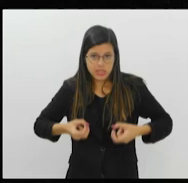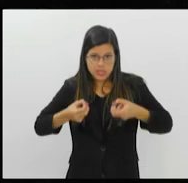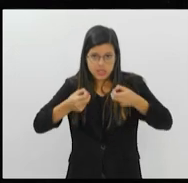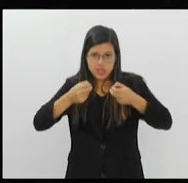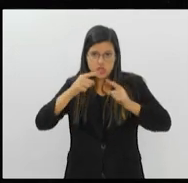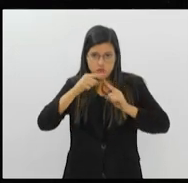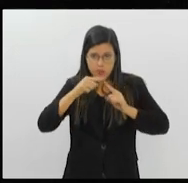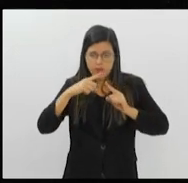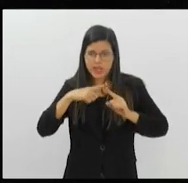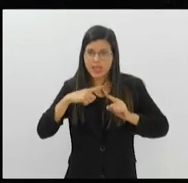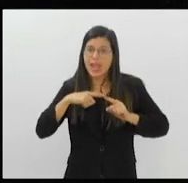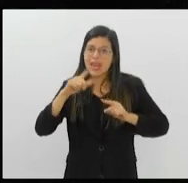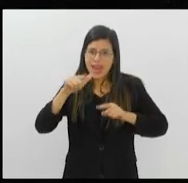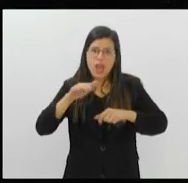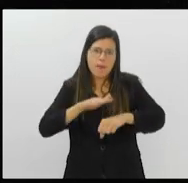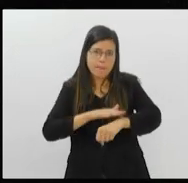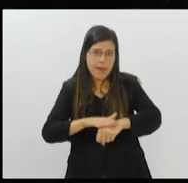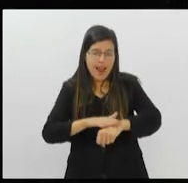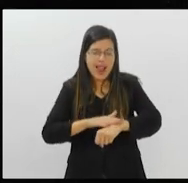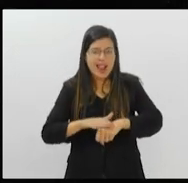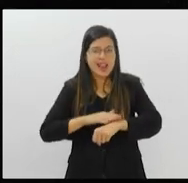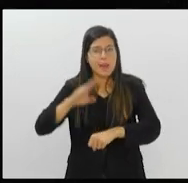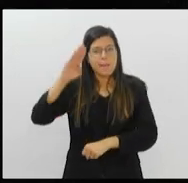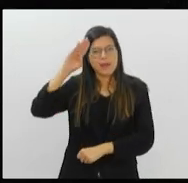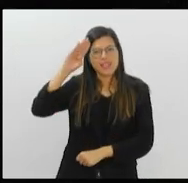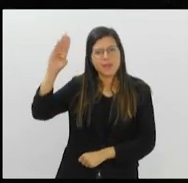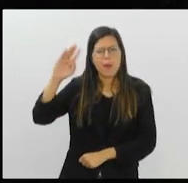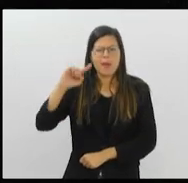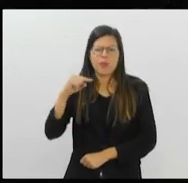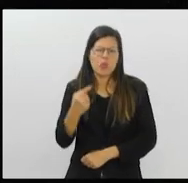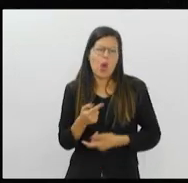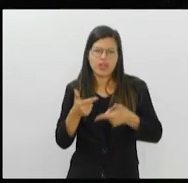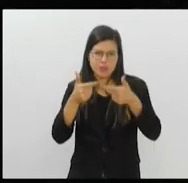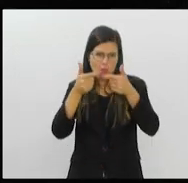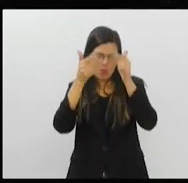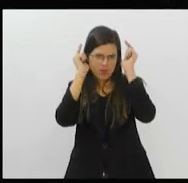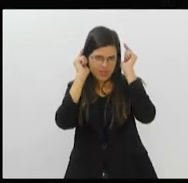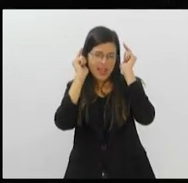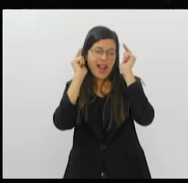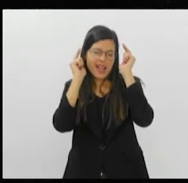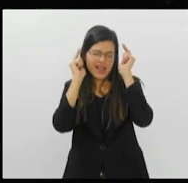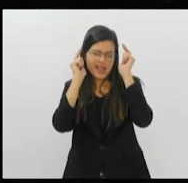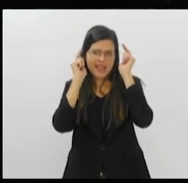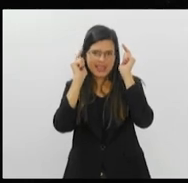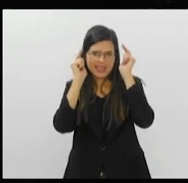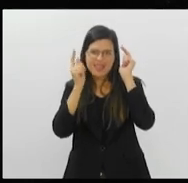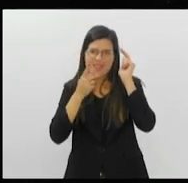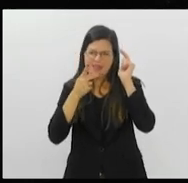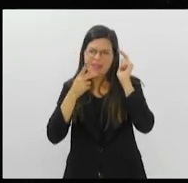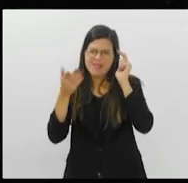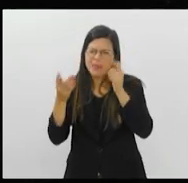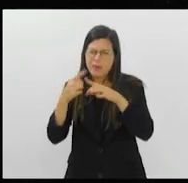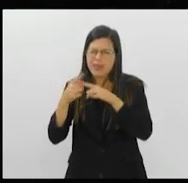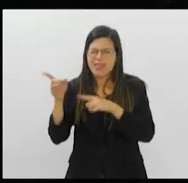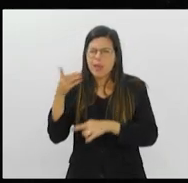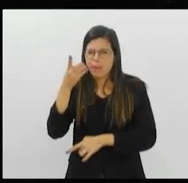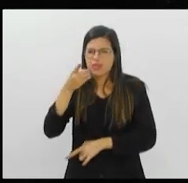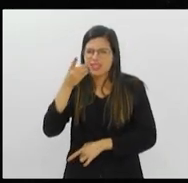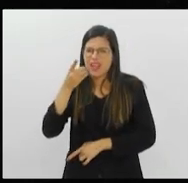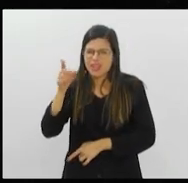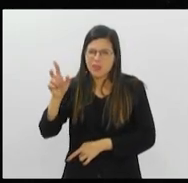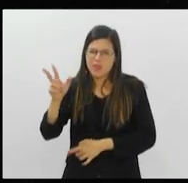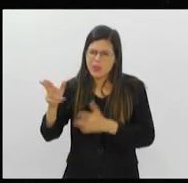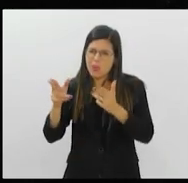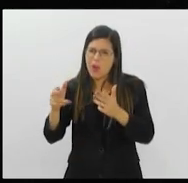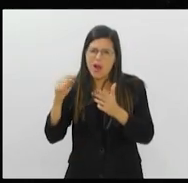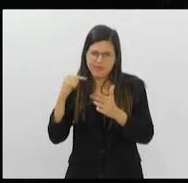nós que somos careca. Falando para o deputado aqui, que é careca como eu e barbudo como eu.